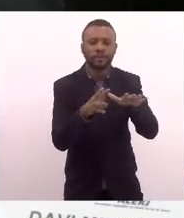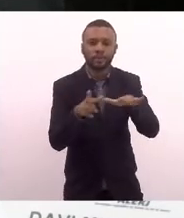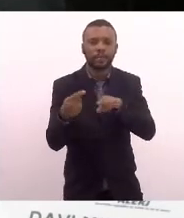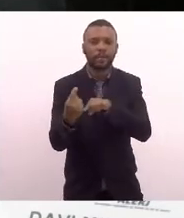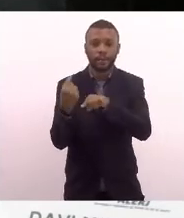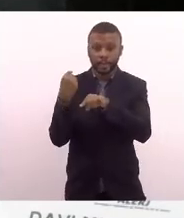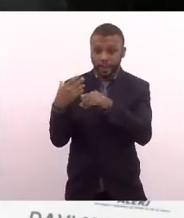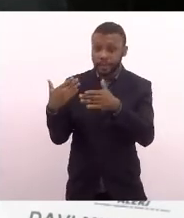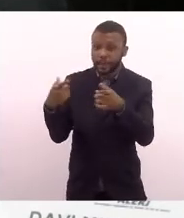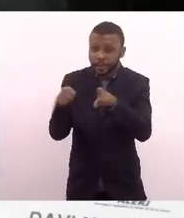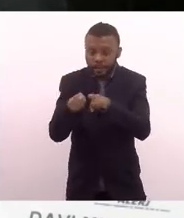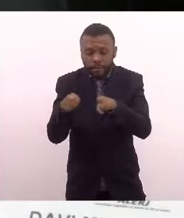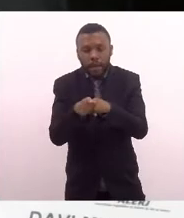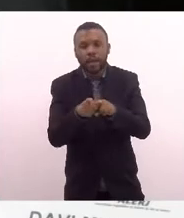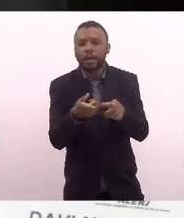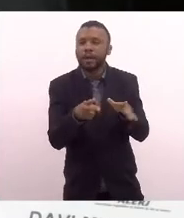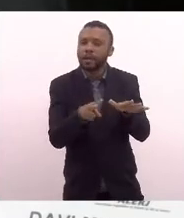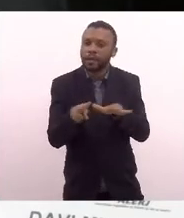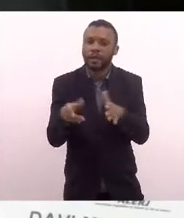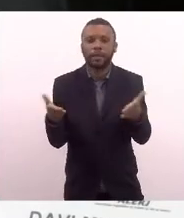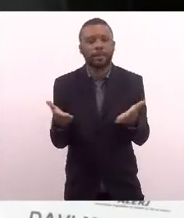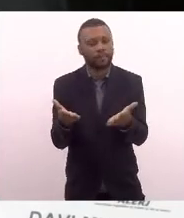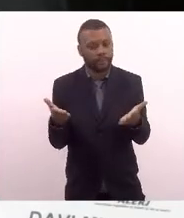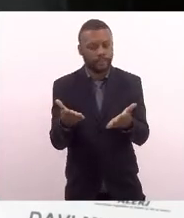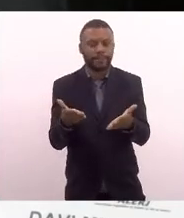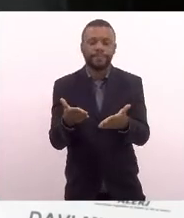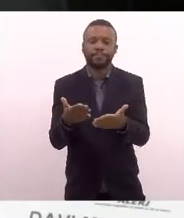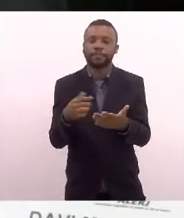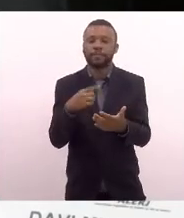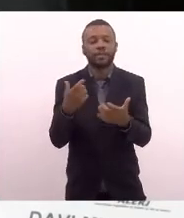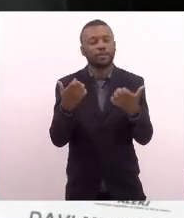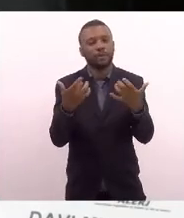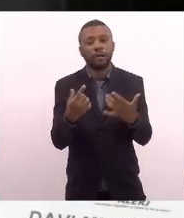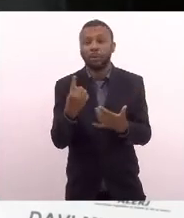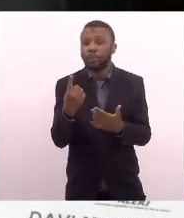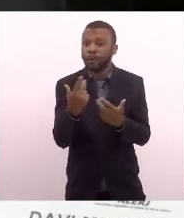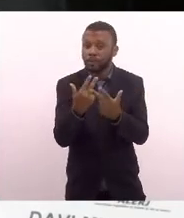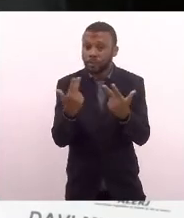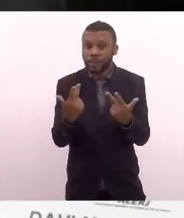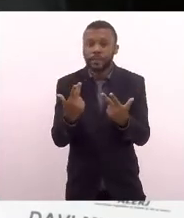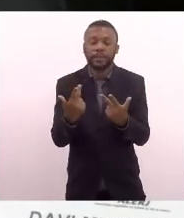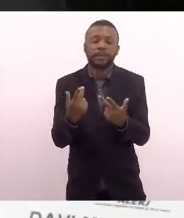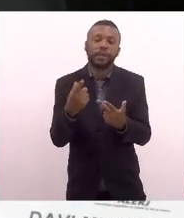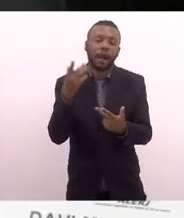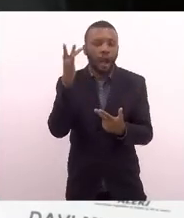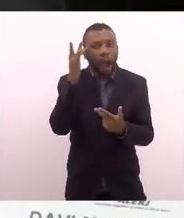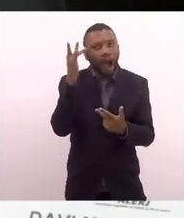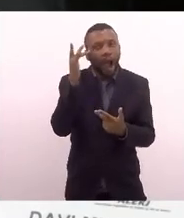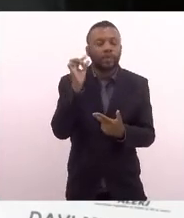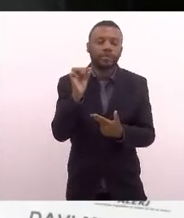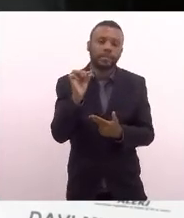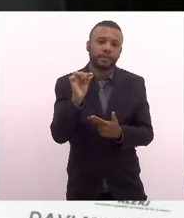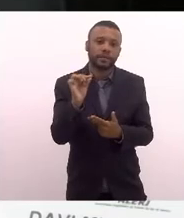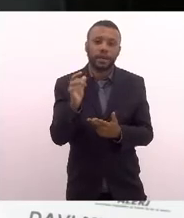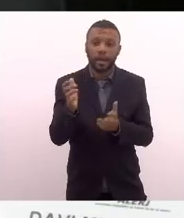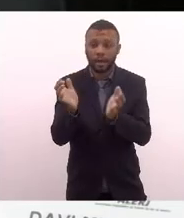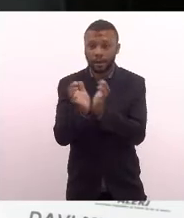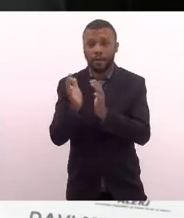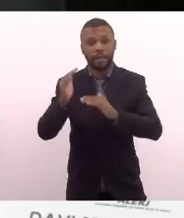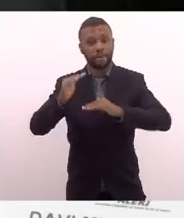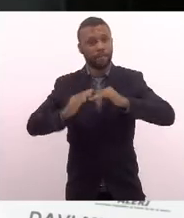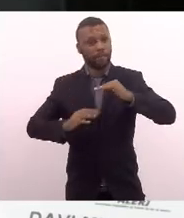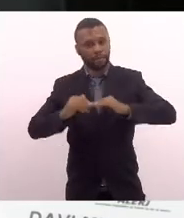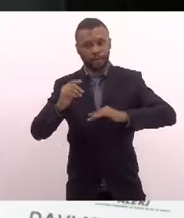semana também. E eu falei um elemento do qual eu acho que a categoria da enfermagem ela pode e